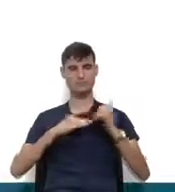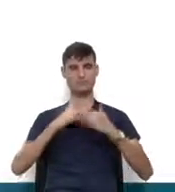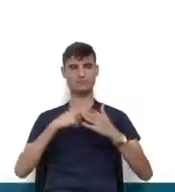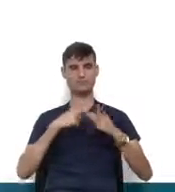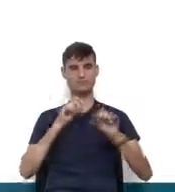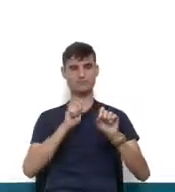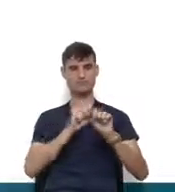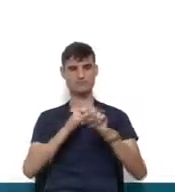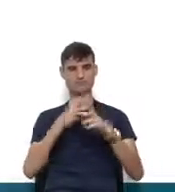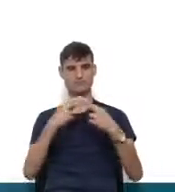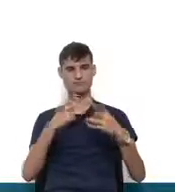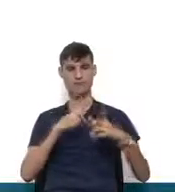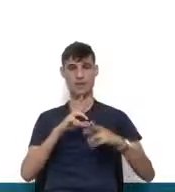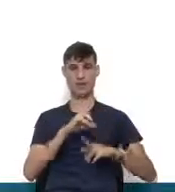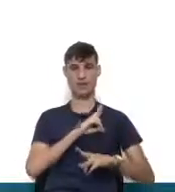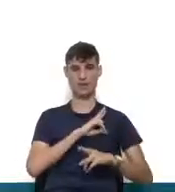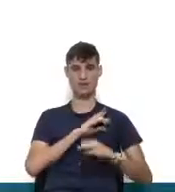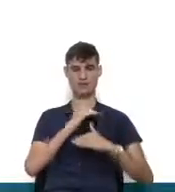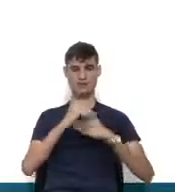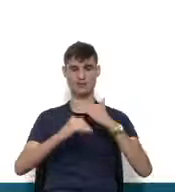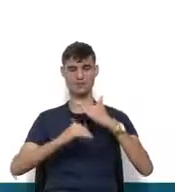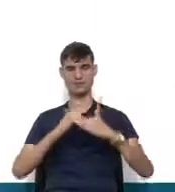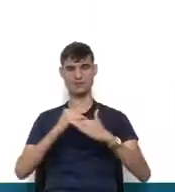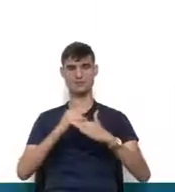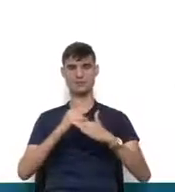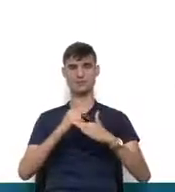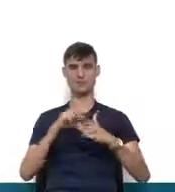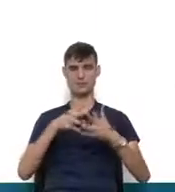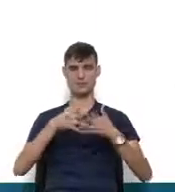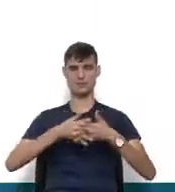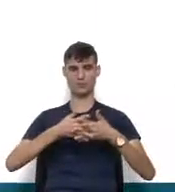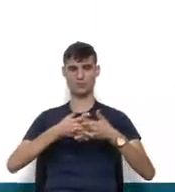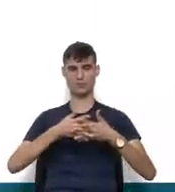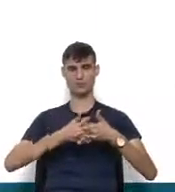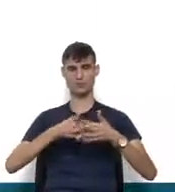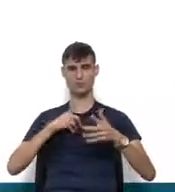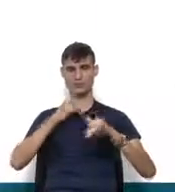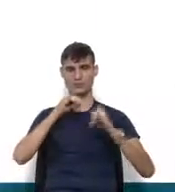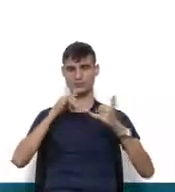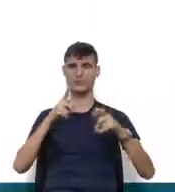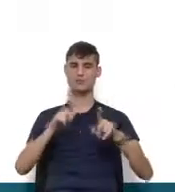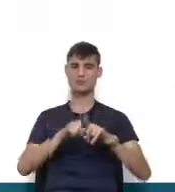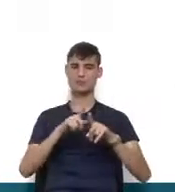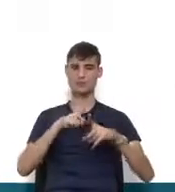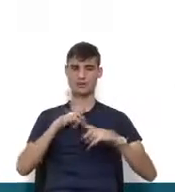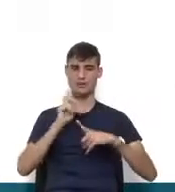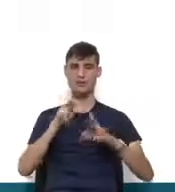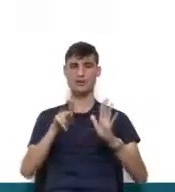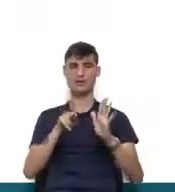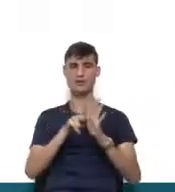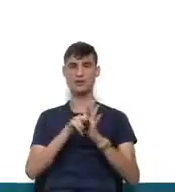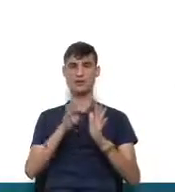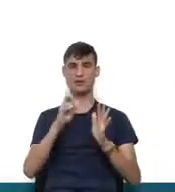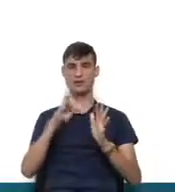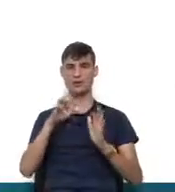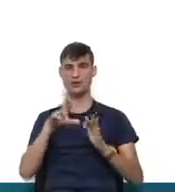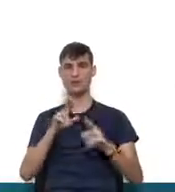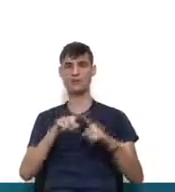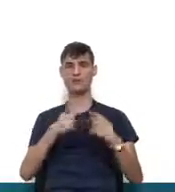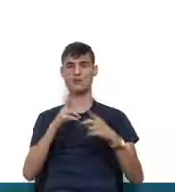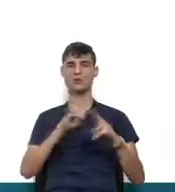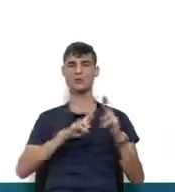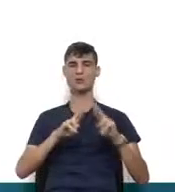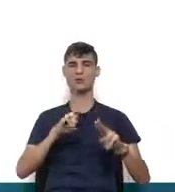representação para essa força eletromotriz em série de Fourier, só que agora utilizando a